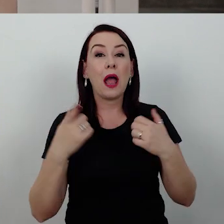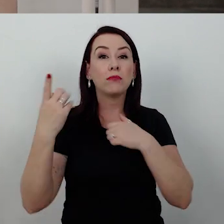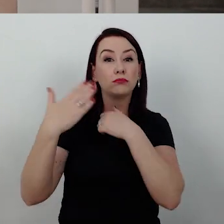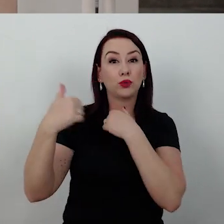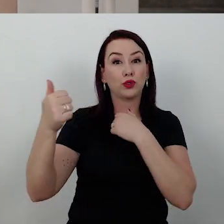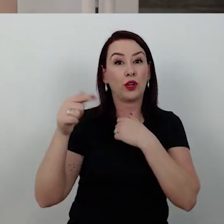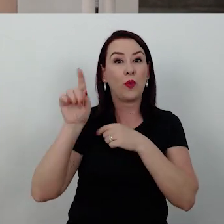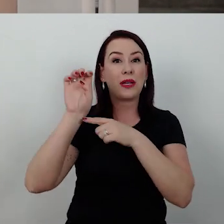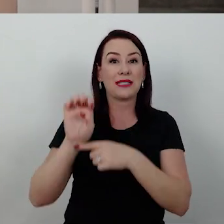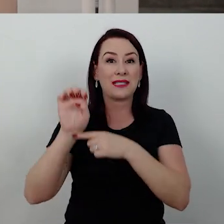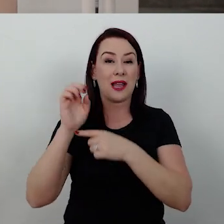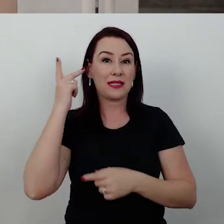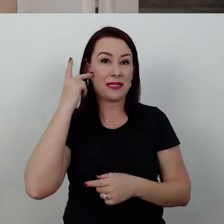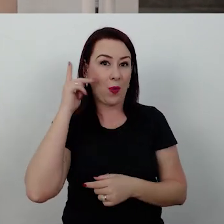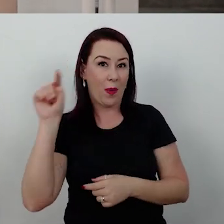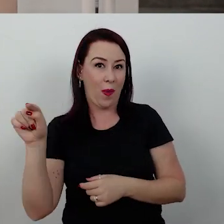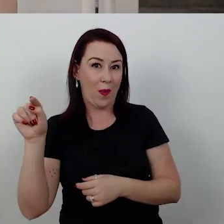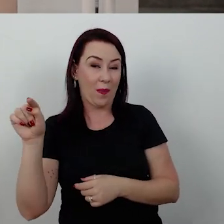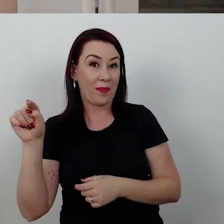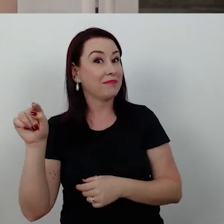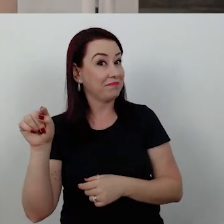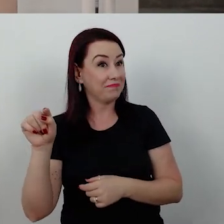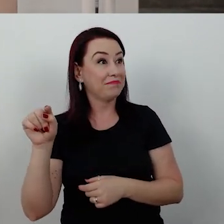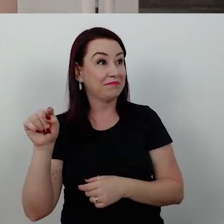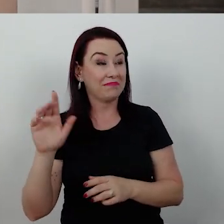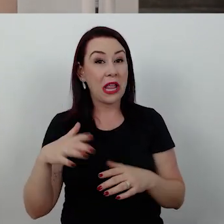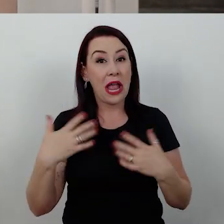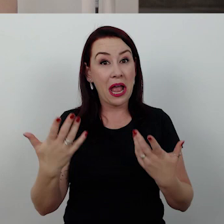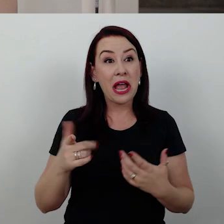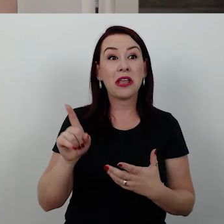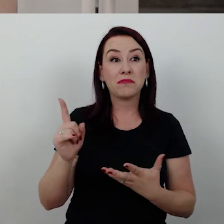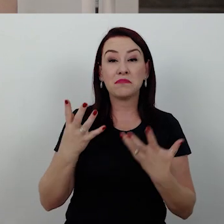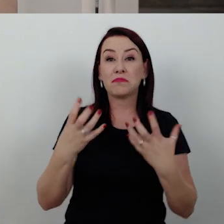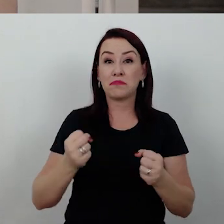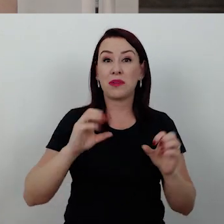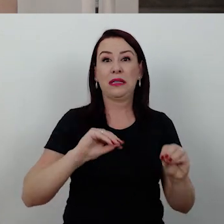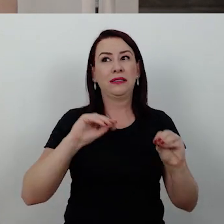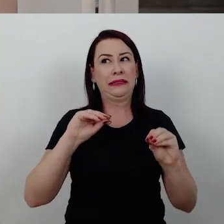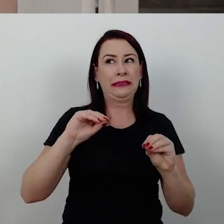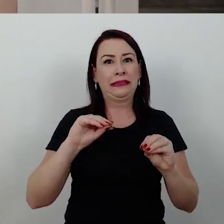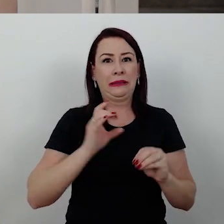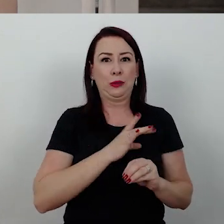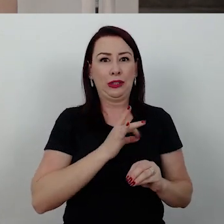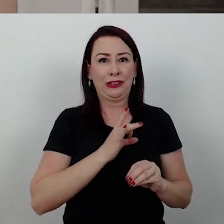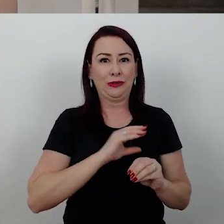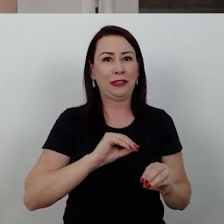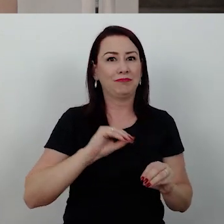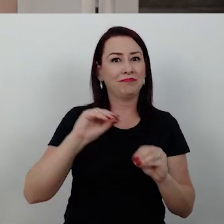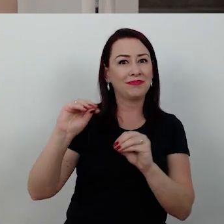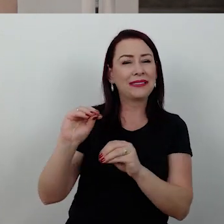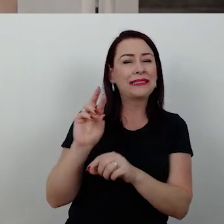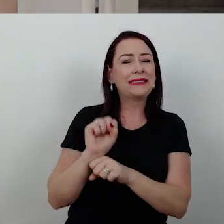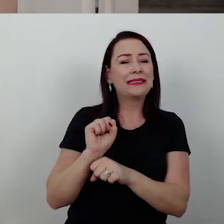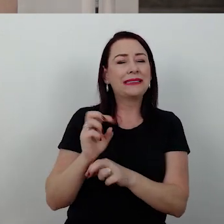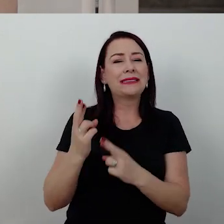chama para implantar a Film Commission de São Paulo. E aí eu vou, né, morrendo de medo, mas cheia de